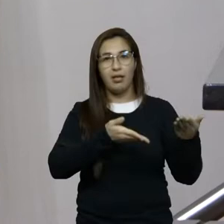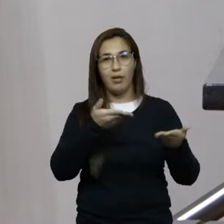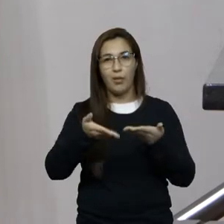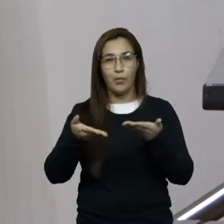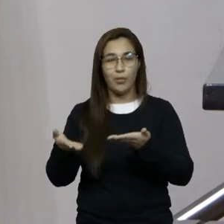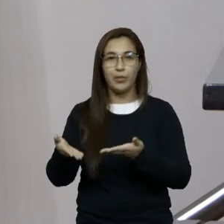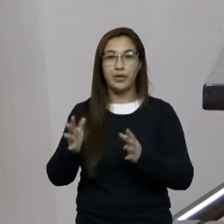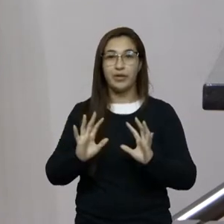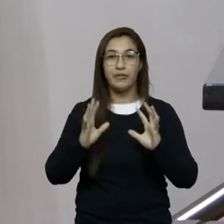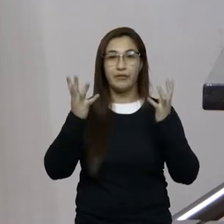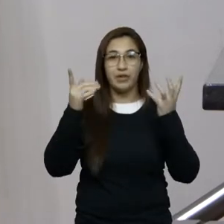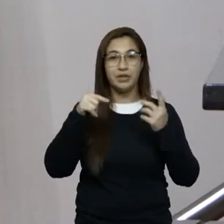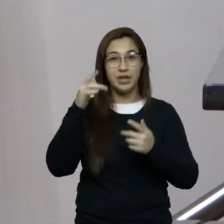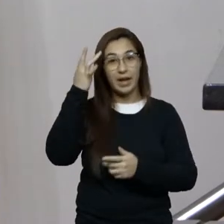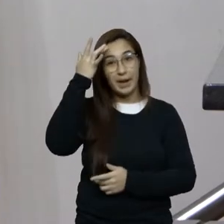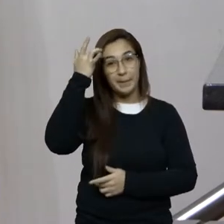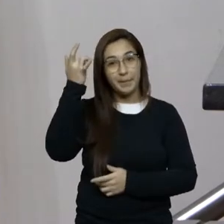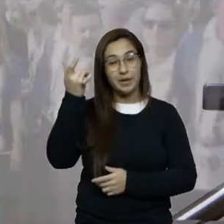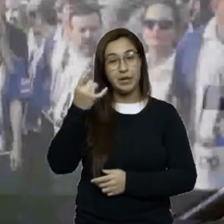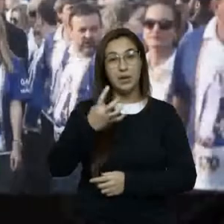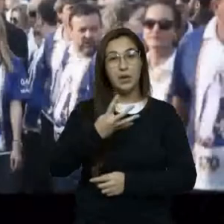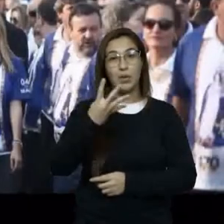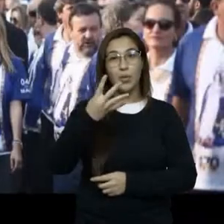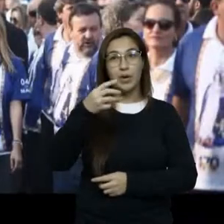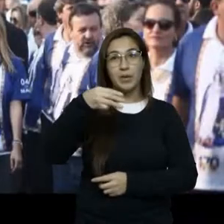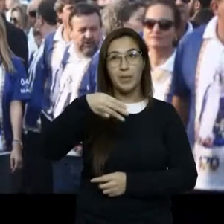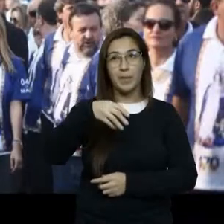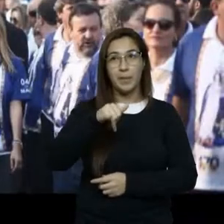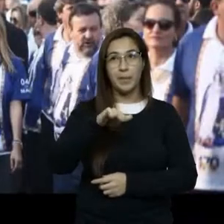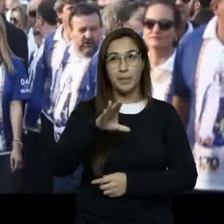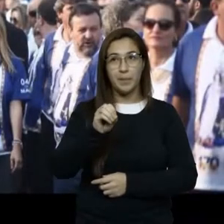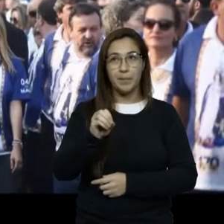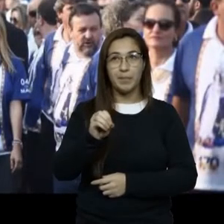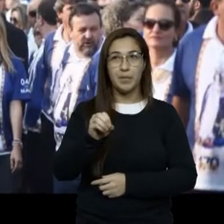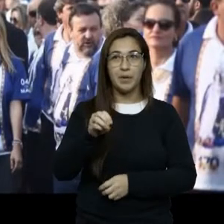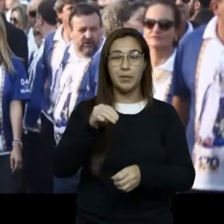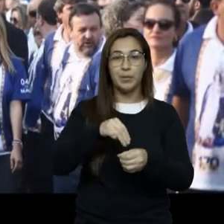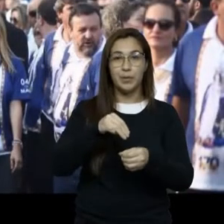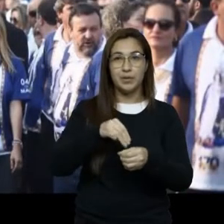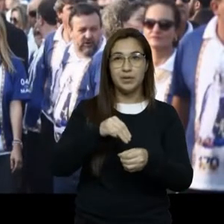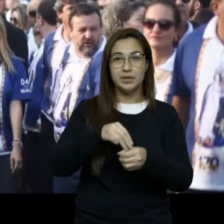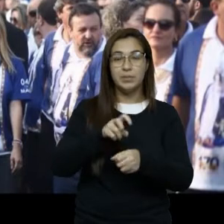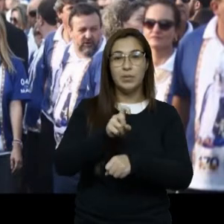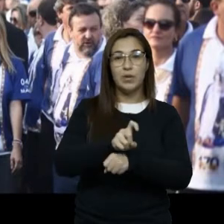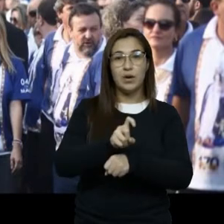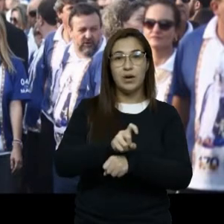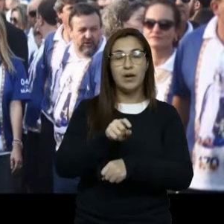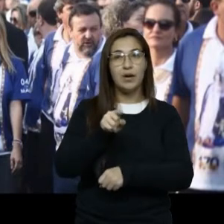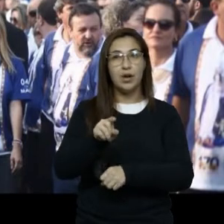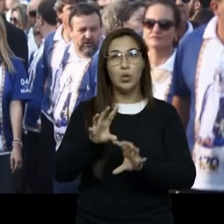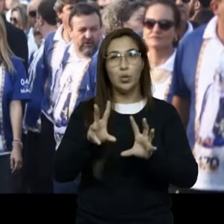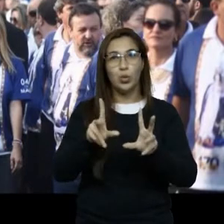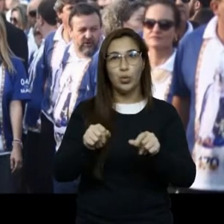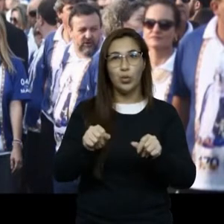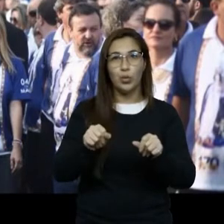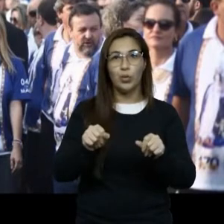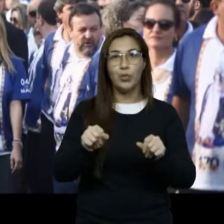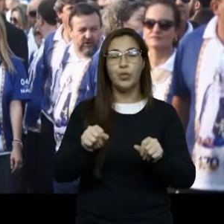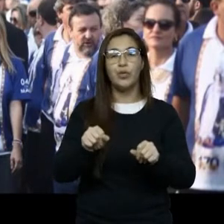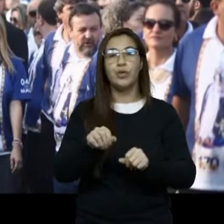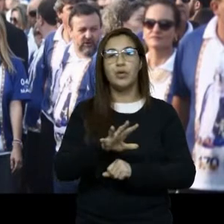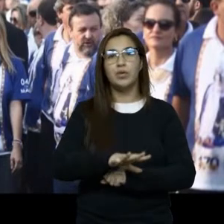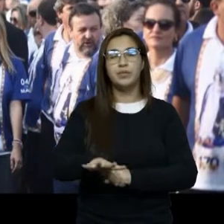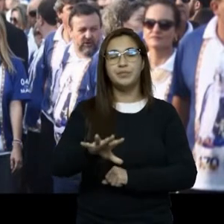no dia de amanhã 4 de Maio o município de Araranguá e toda a Diocese de Criciúma